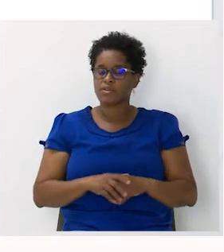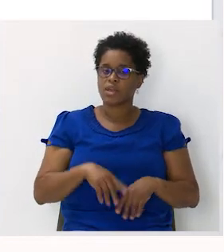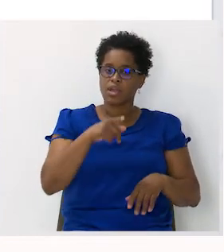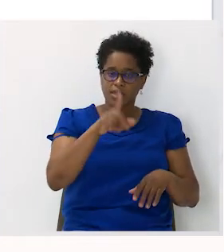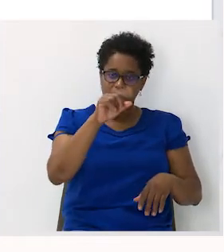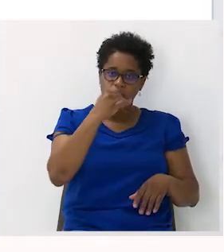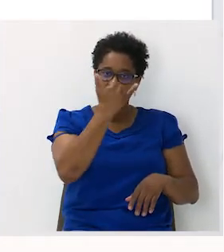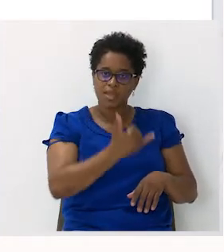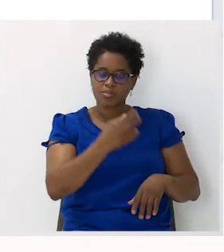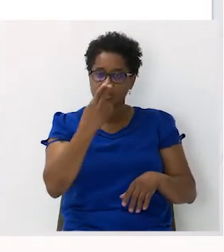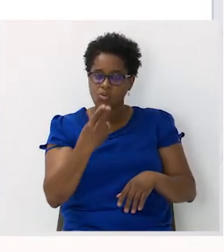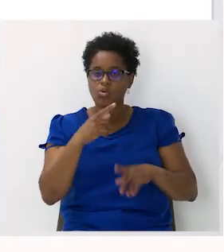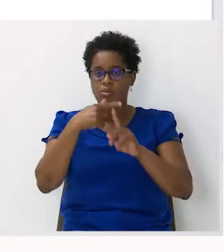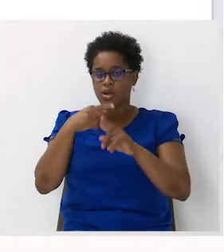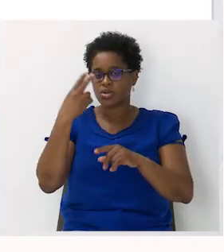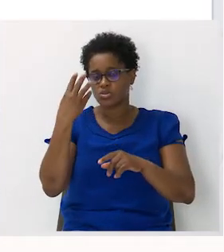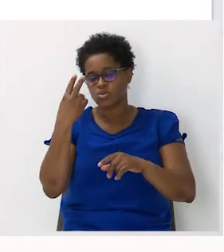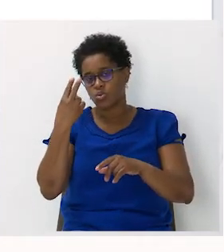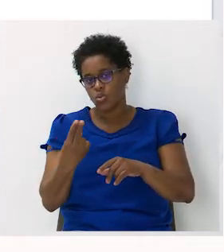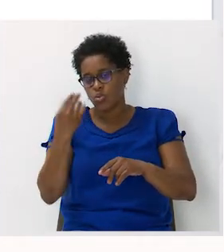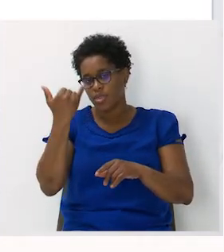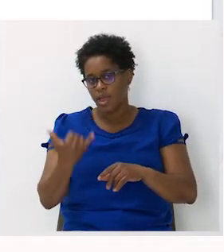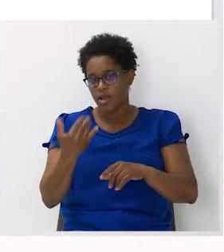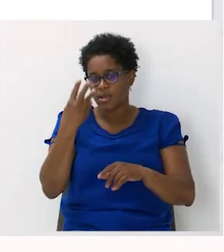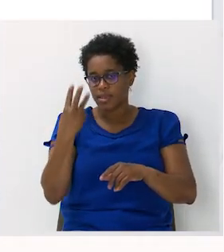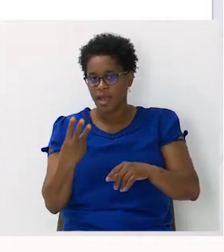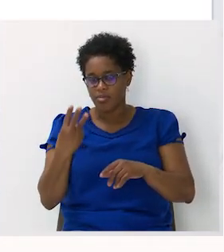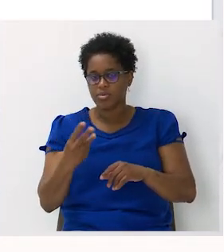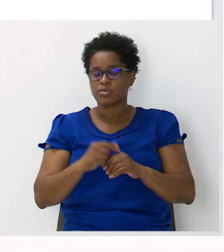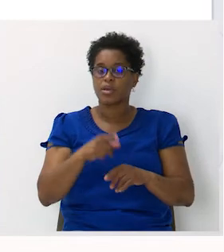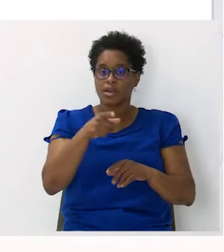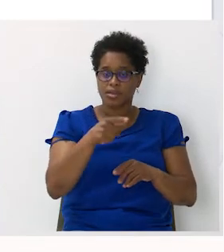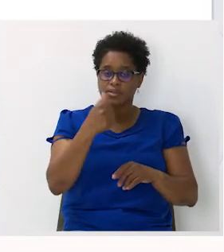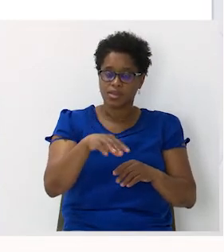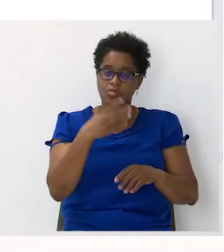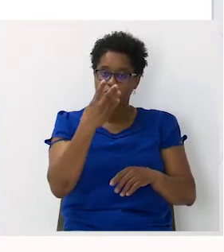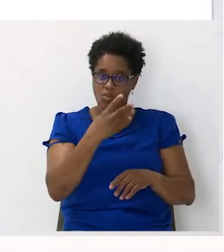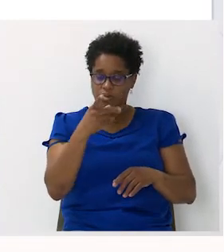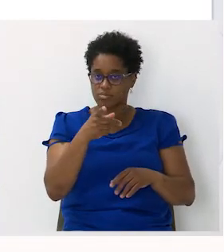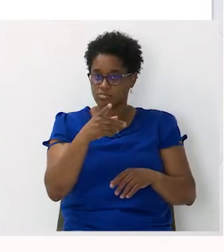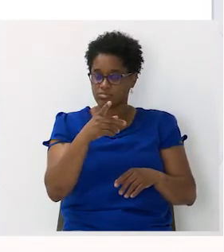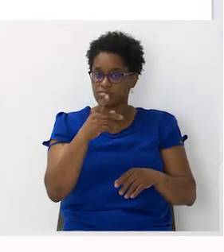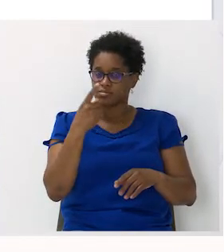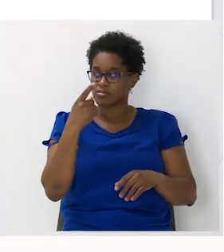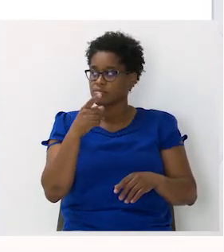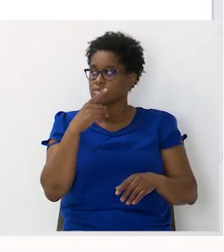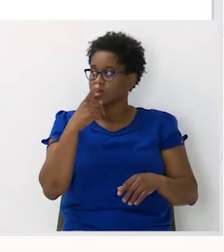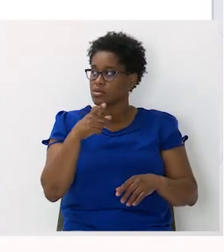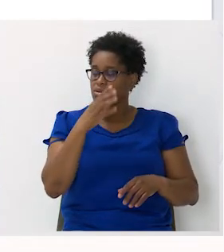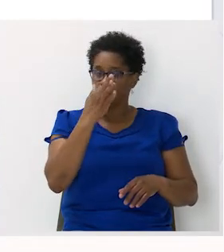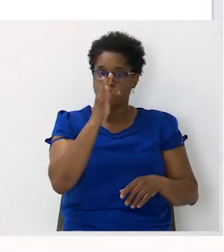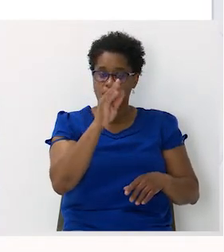YU mais UW. E aqui nós temos 4, um escalar a multiplicar por um